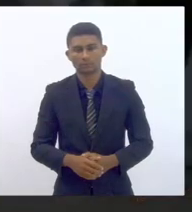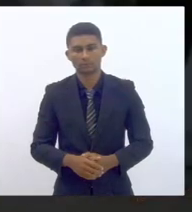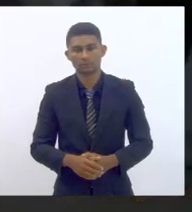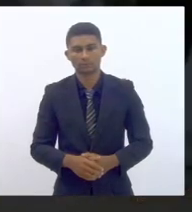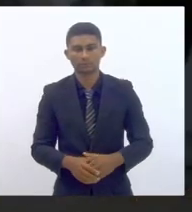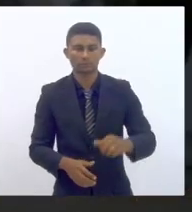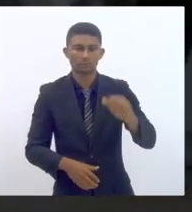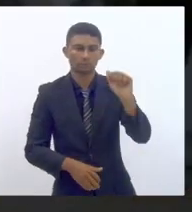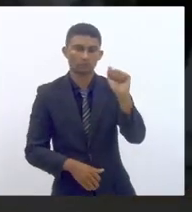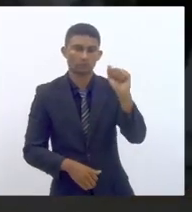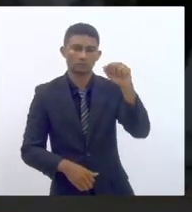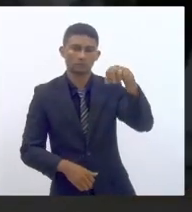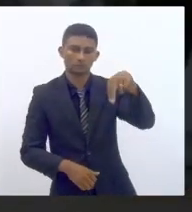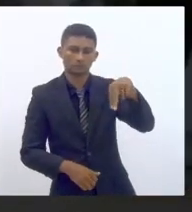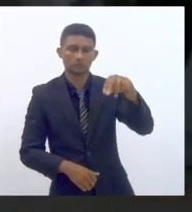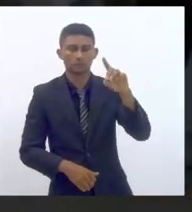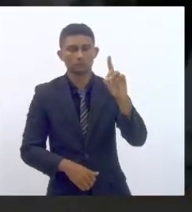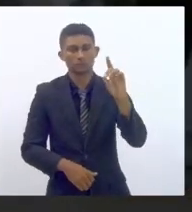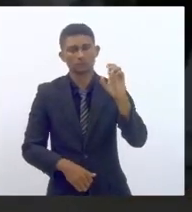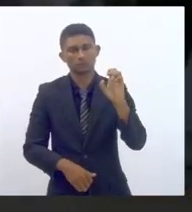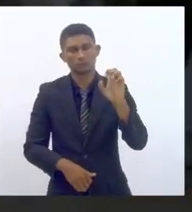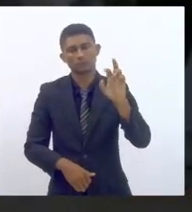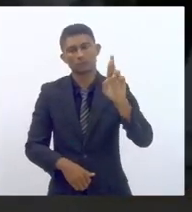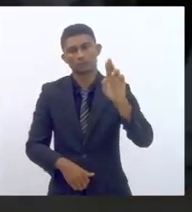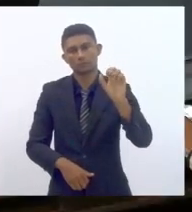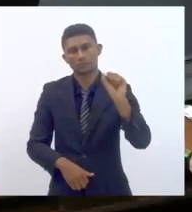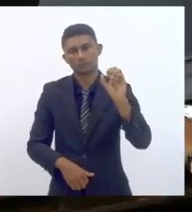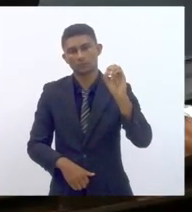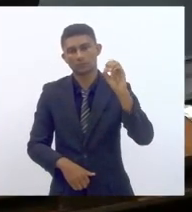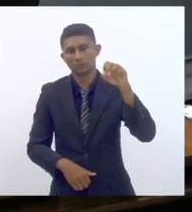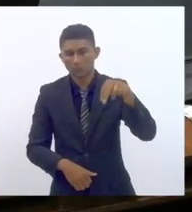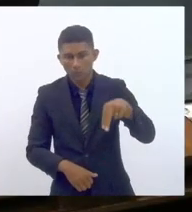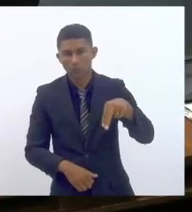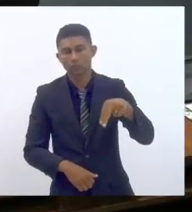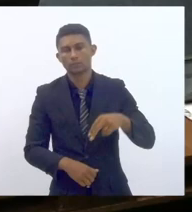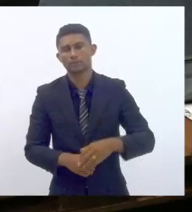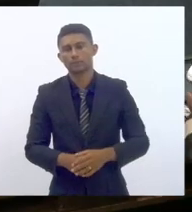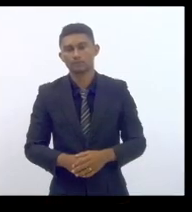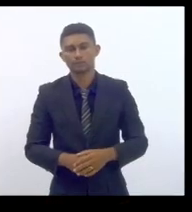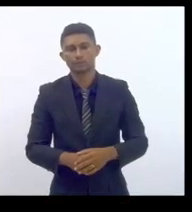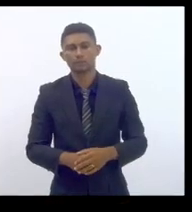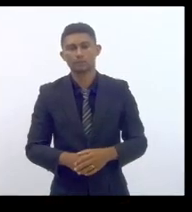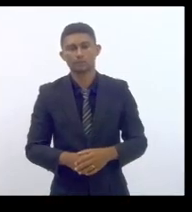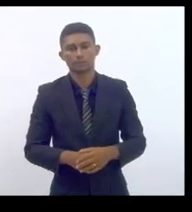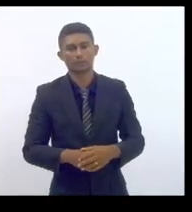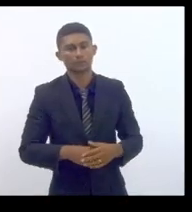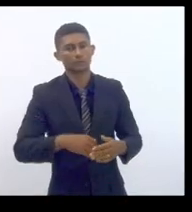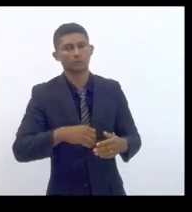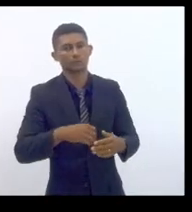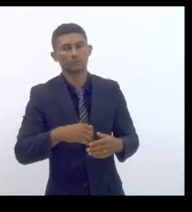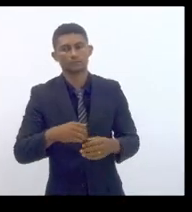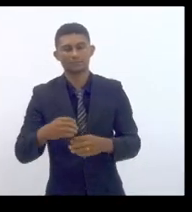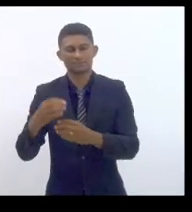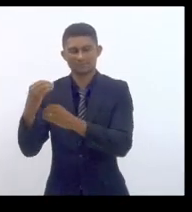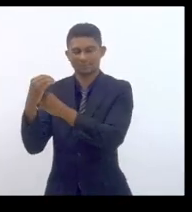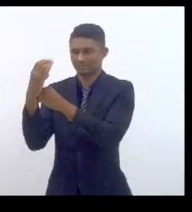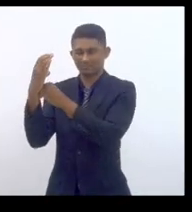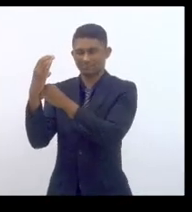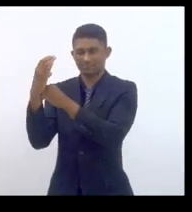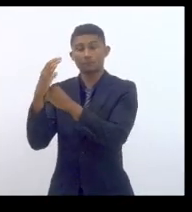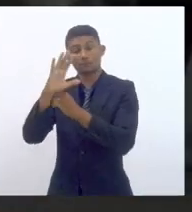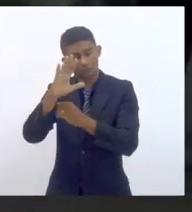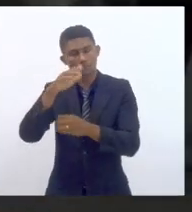Deputado Anderson Alexandre. Eu continuo sem som, meu voto é sim. Sem som não, perdão, sem